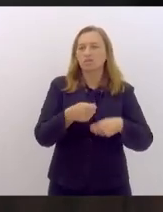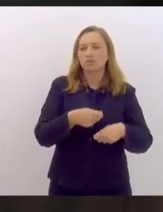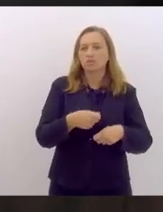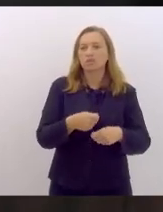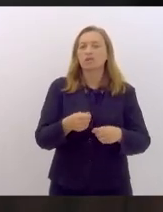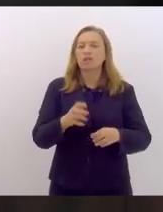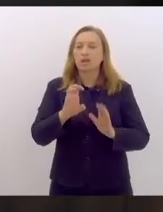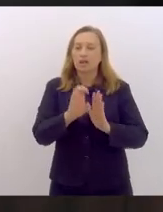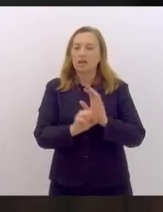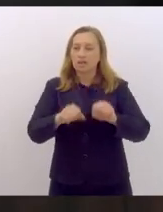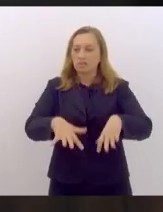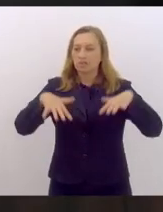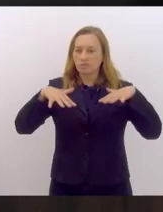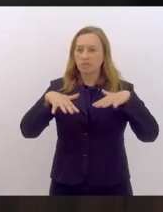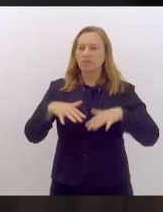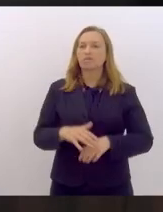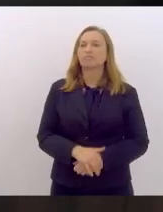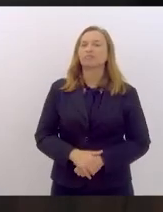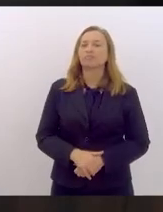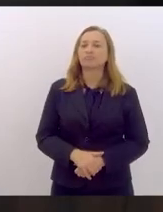emendas de plenário